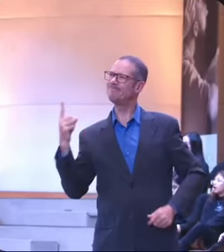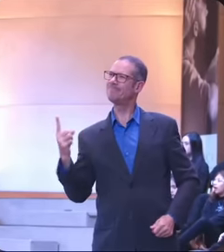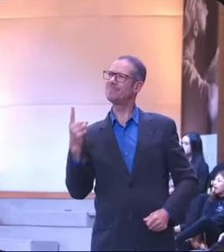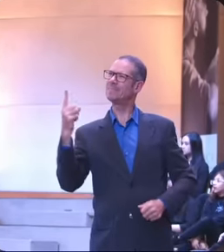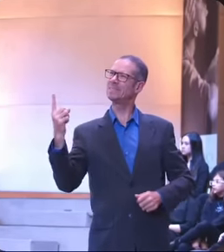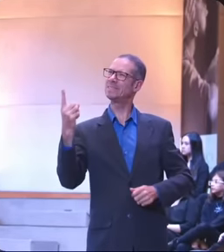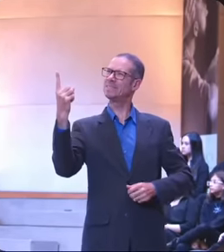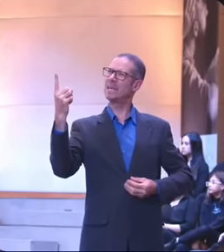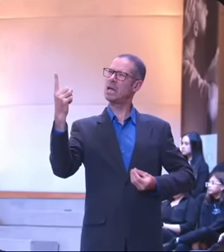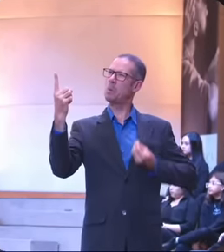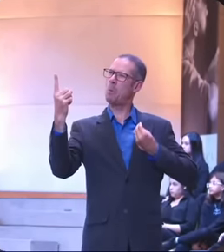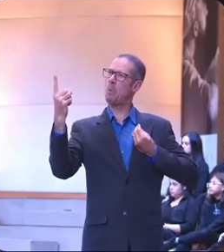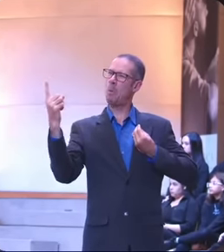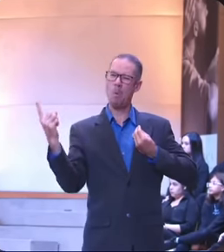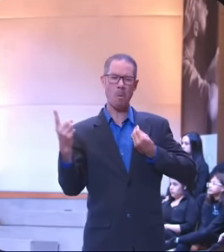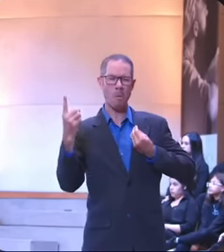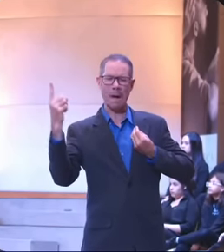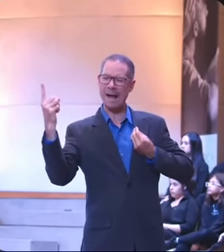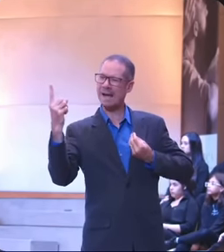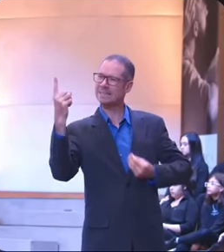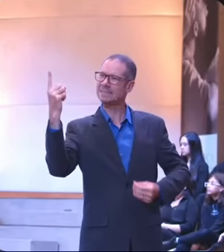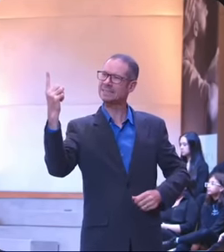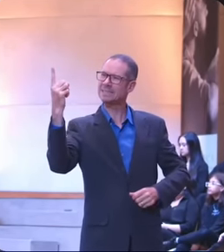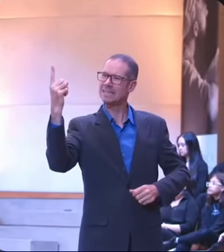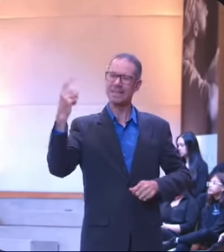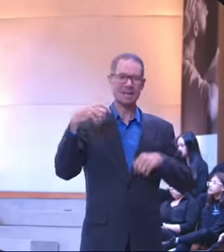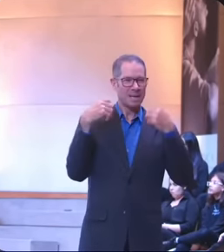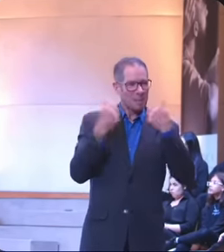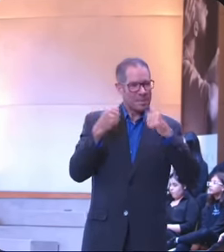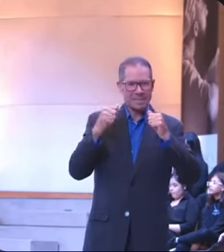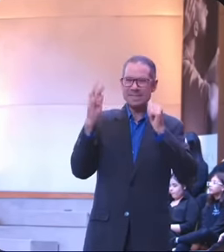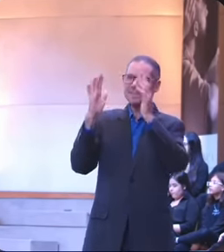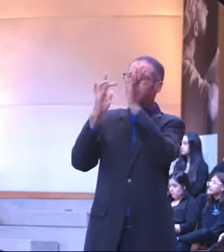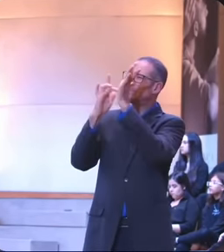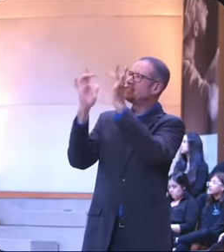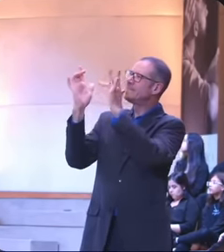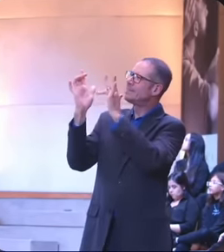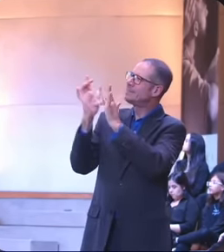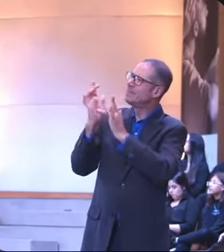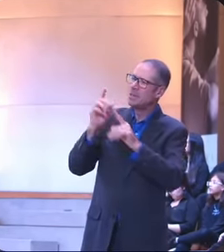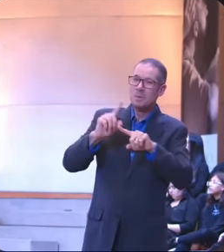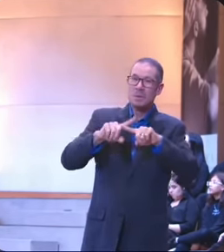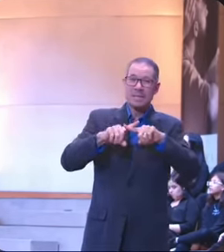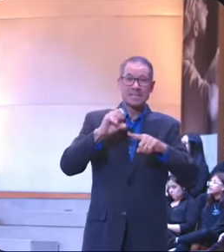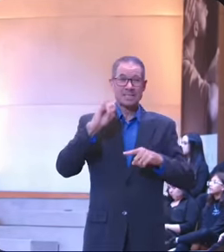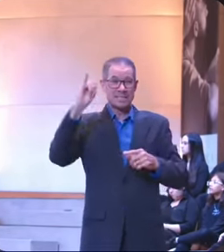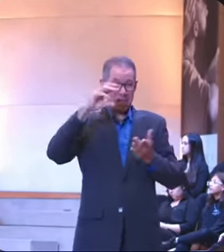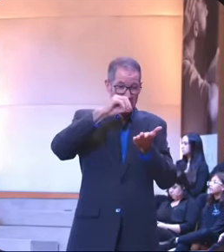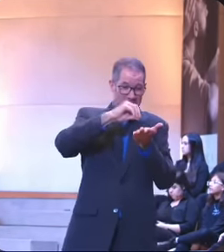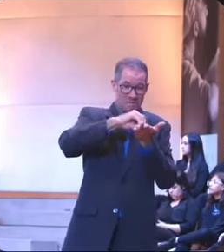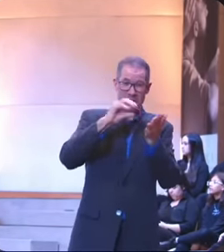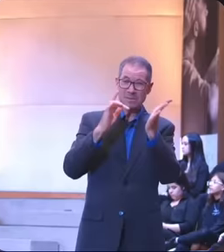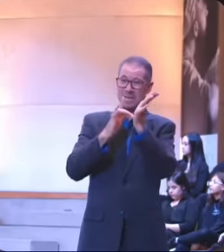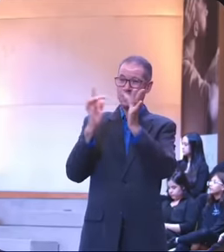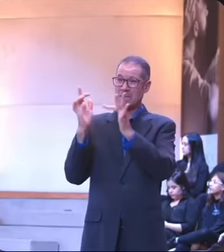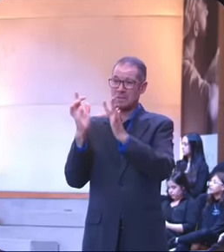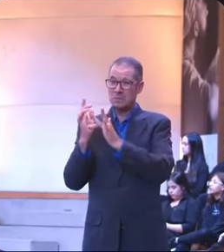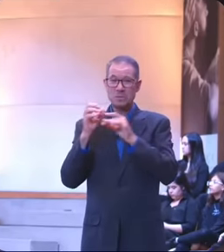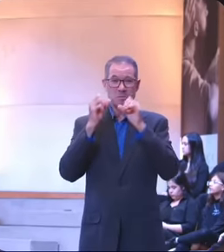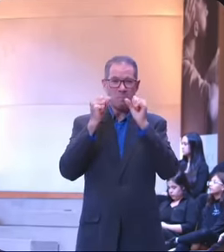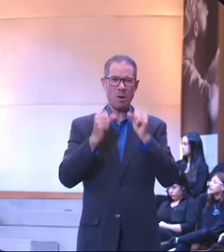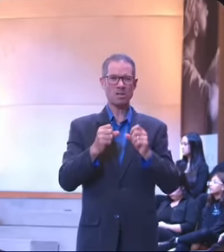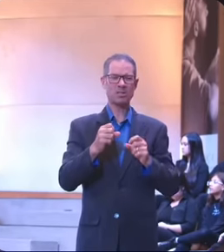para ser vivida, e essa eternidade nós precisamos de Jesus, porque se a gente não tiver Jesus, queridos, você pode